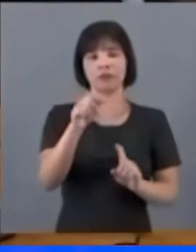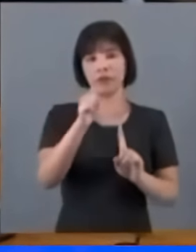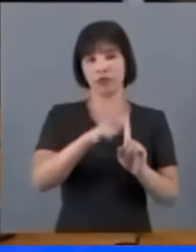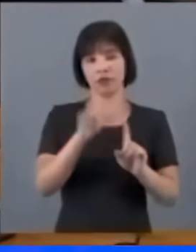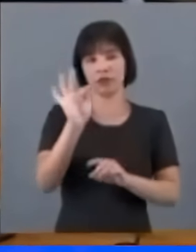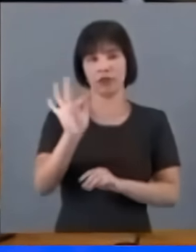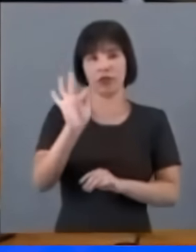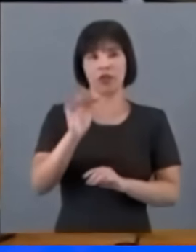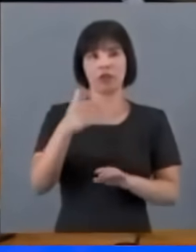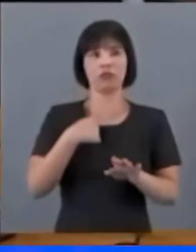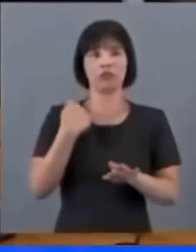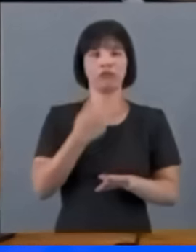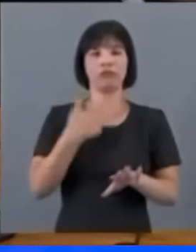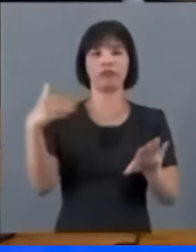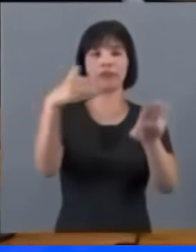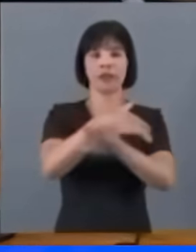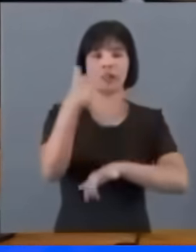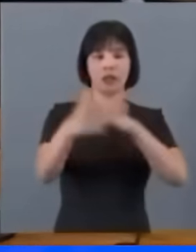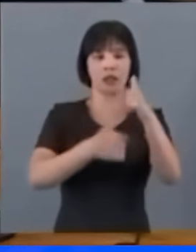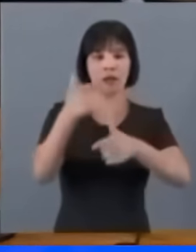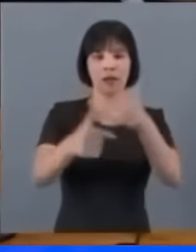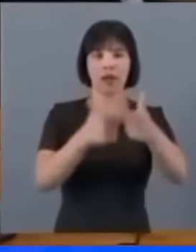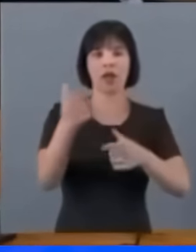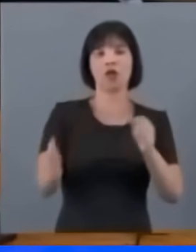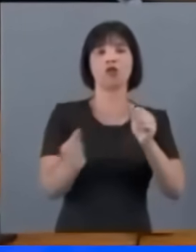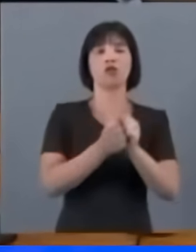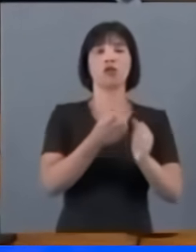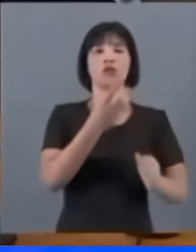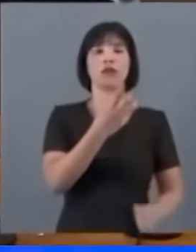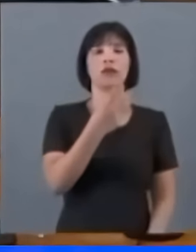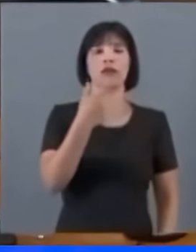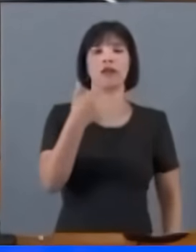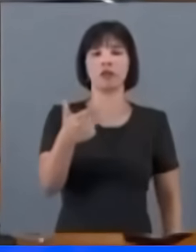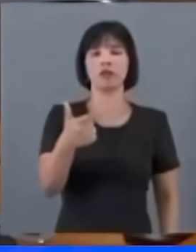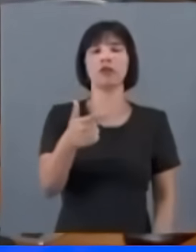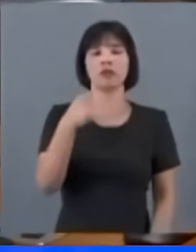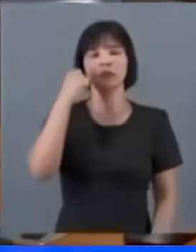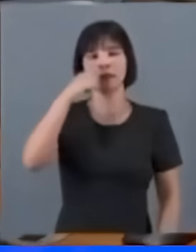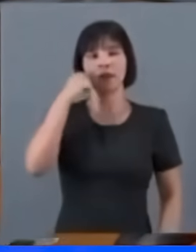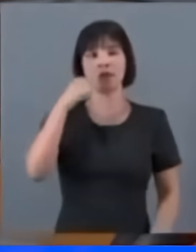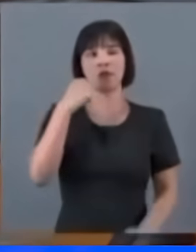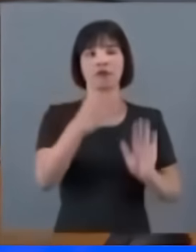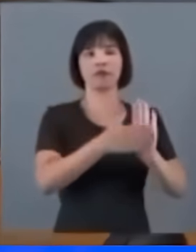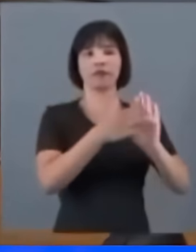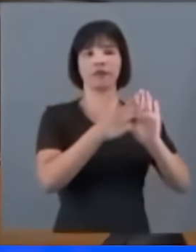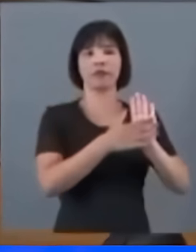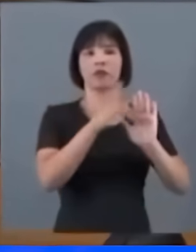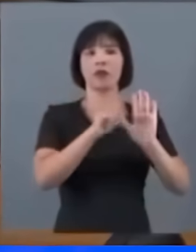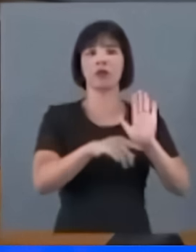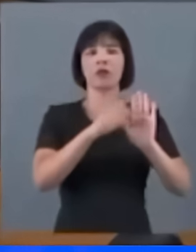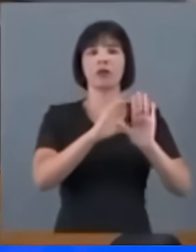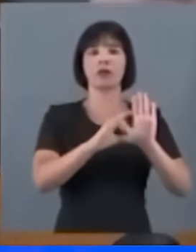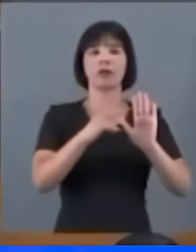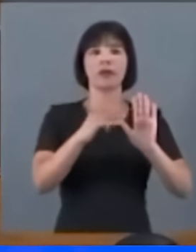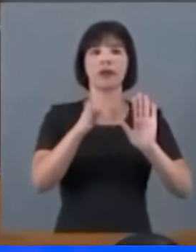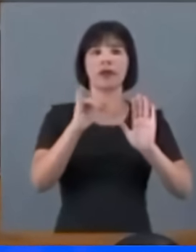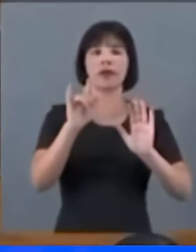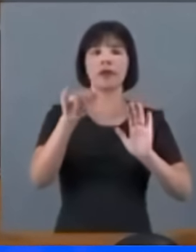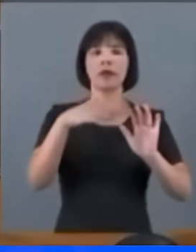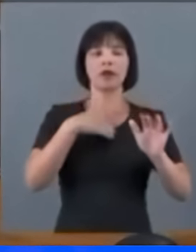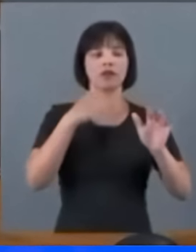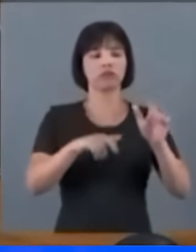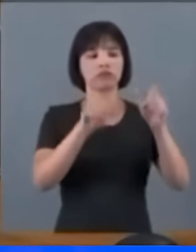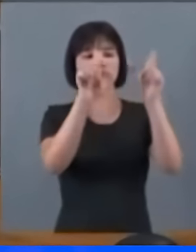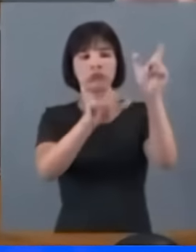comecei a trabalhar e trabalhamos fortemente, juntamente com 32 senadores, colocamos de pé um pedido de CPI para apurar a conduta individual